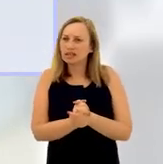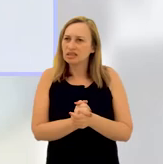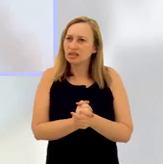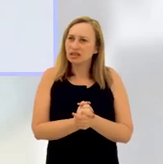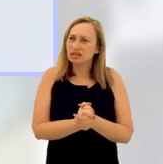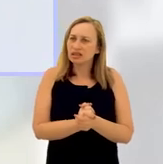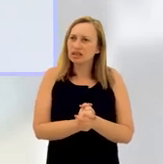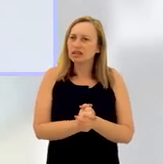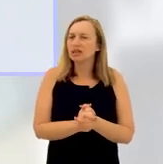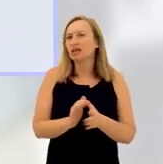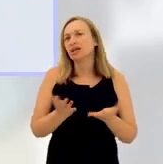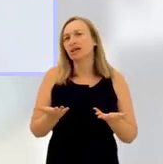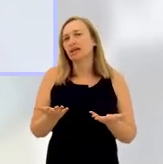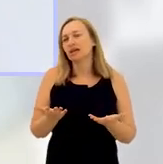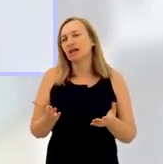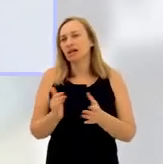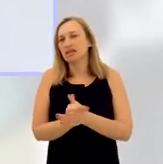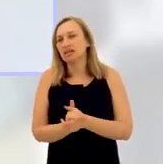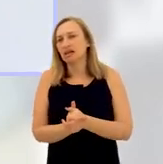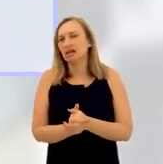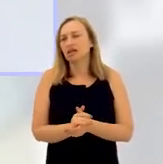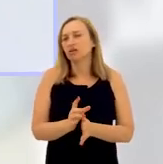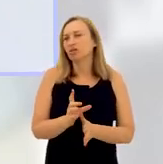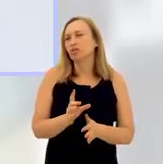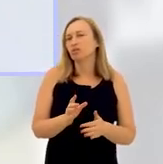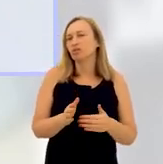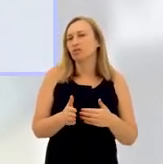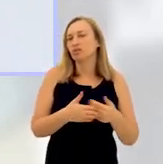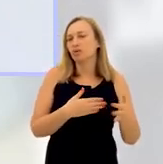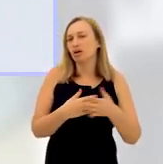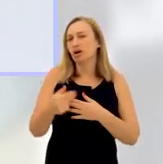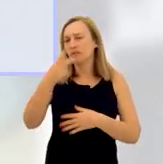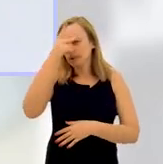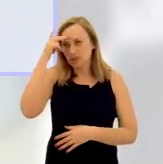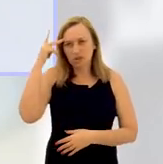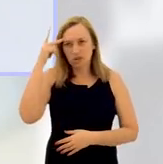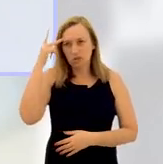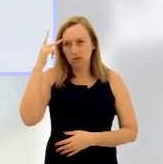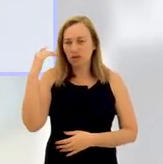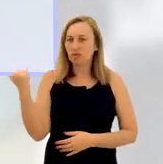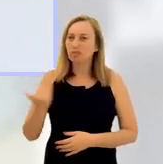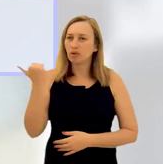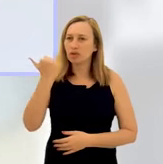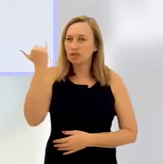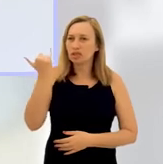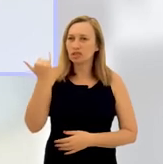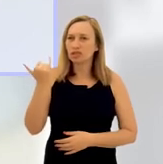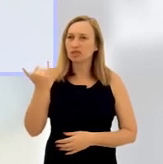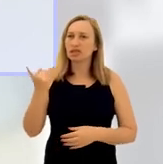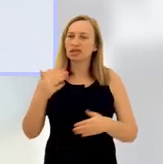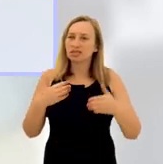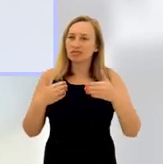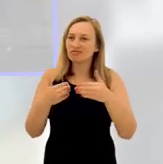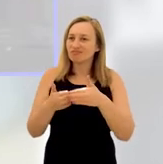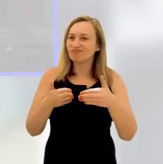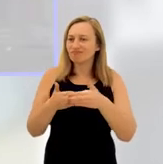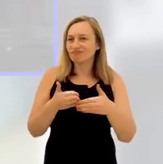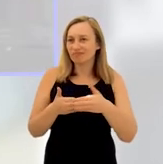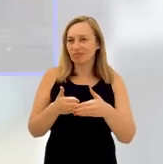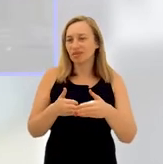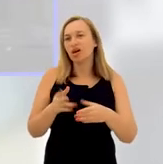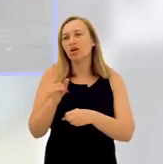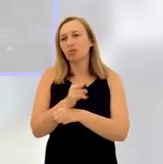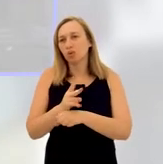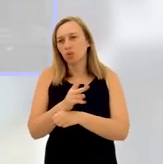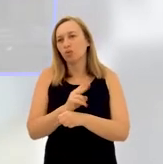são casadas ou têm um relacionamento com algum agente da lei, e isso já inibe com que a mulher procure ali a